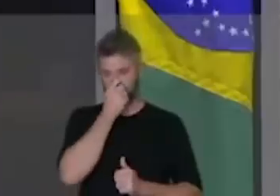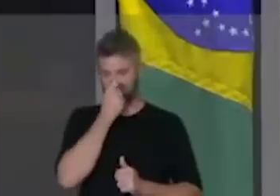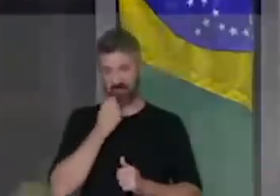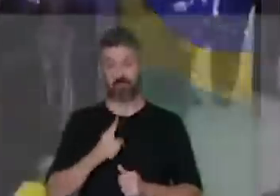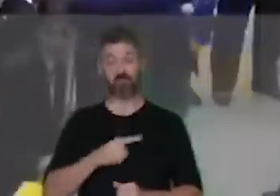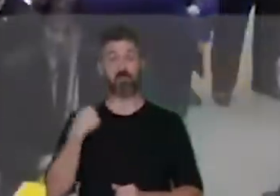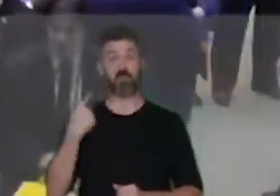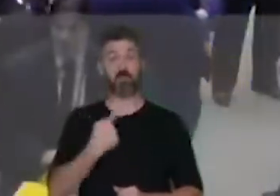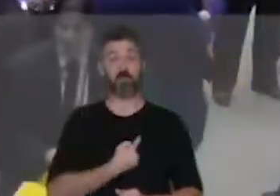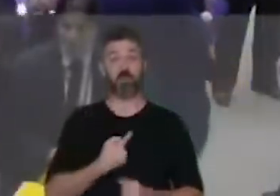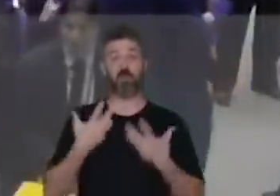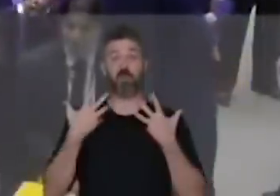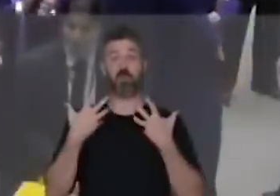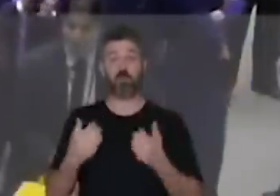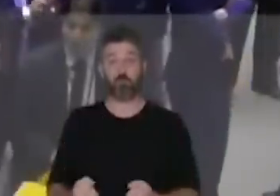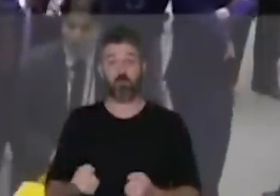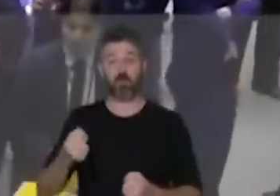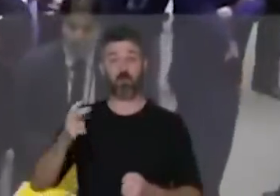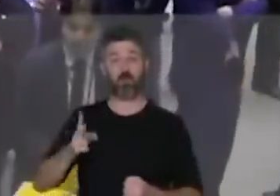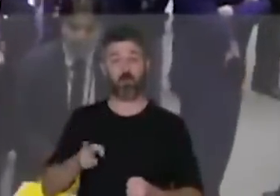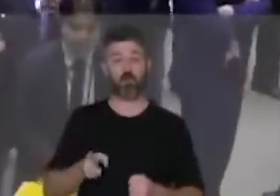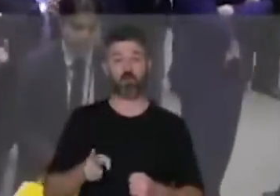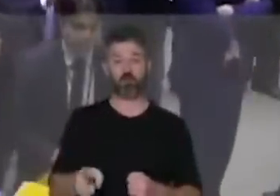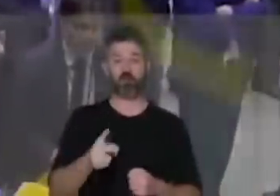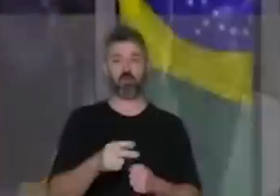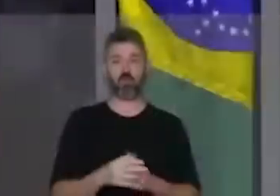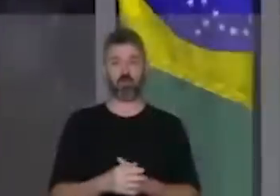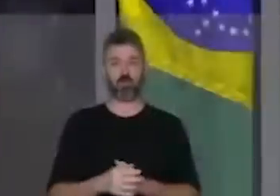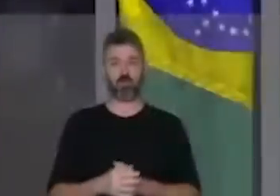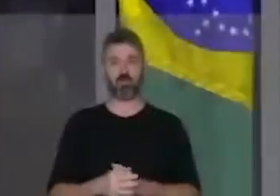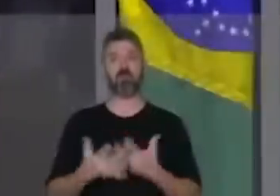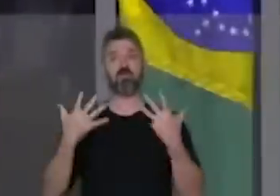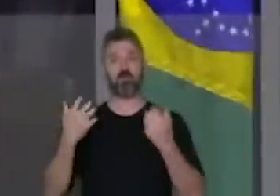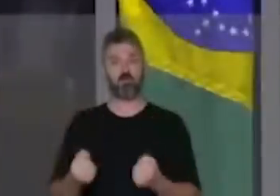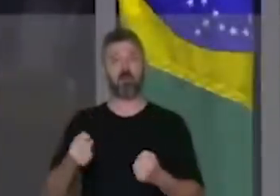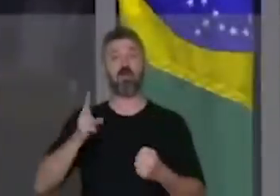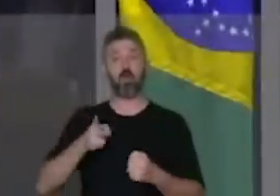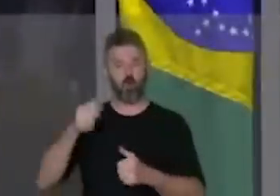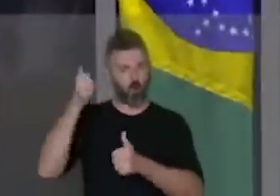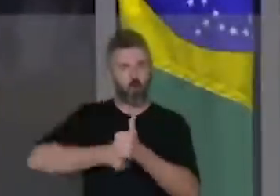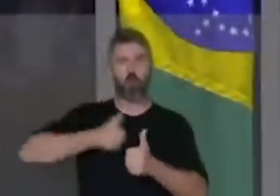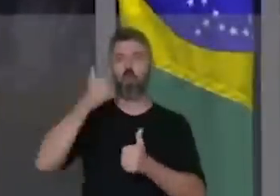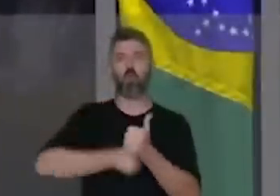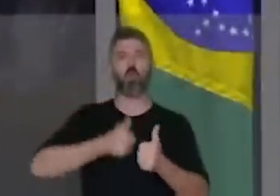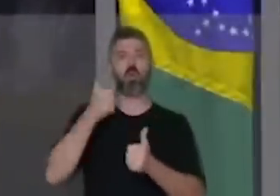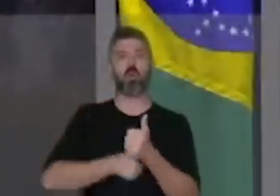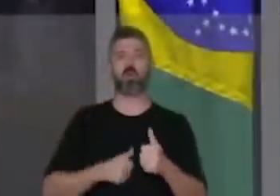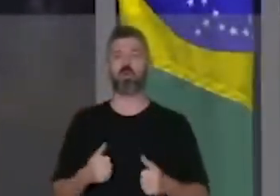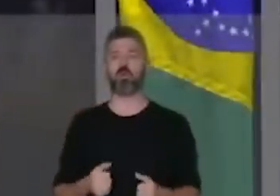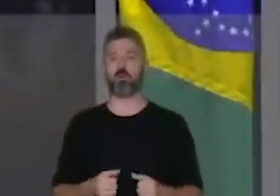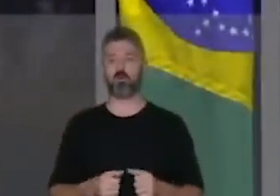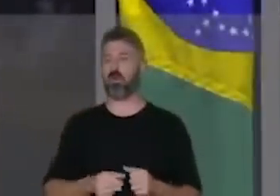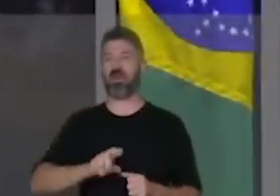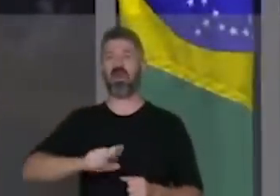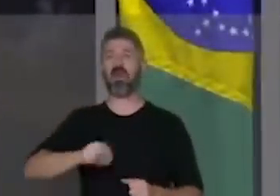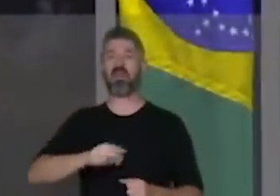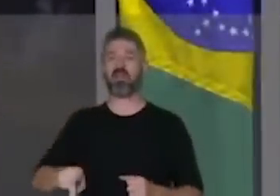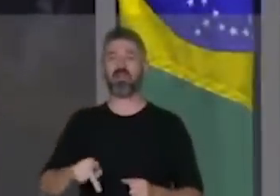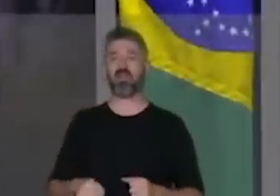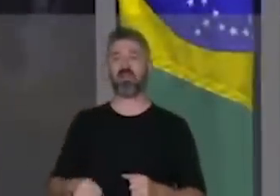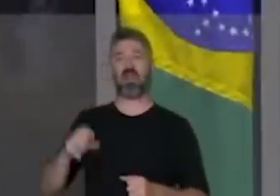Nós vamos continuar. Nós vamos continuar a luta. E não é